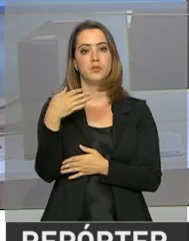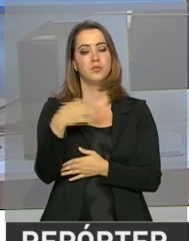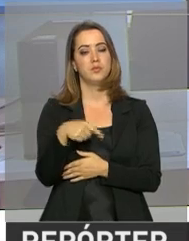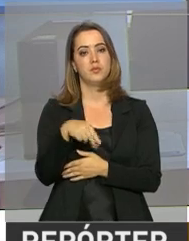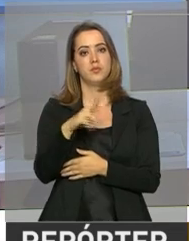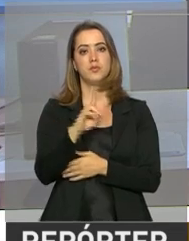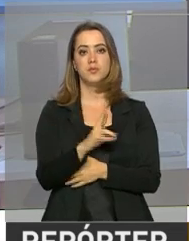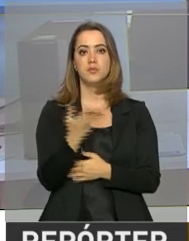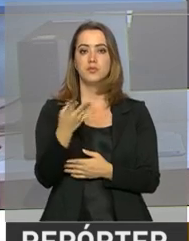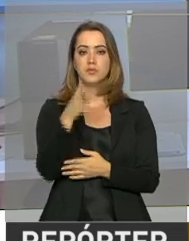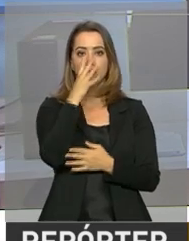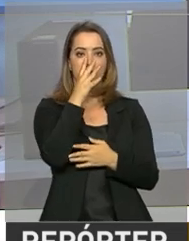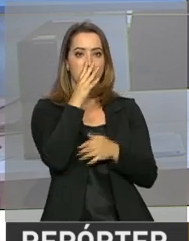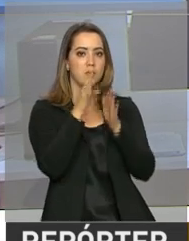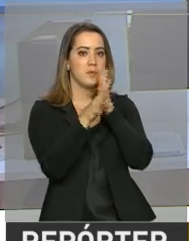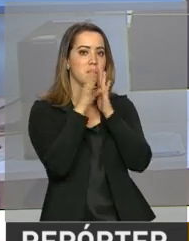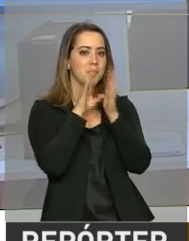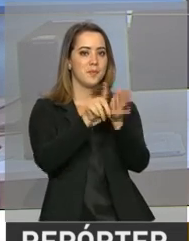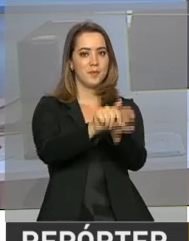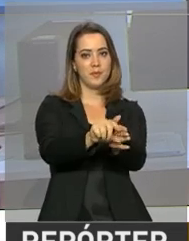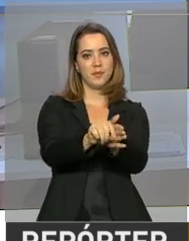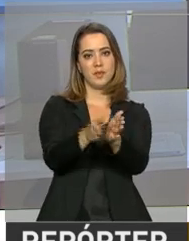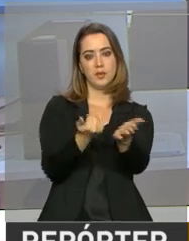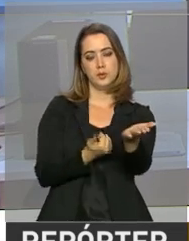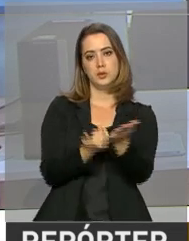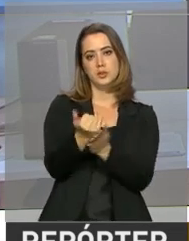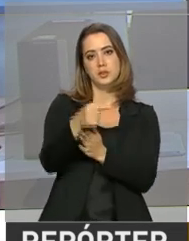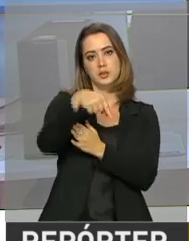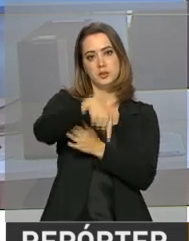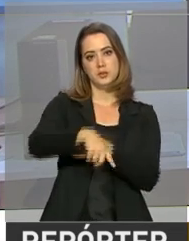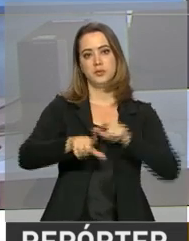NBR. Acompanhe também as novidades em nossas redes sociais.